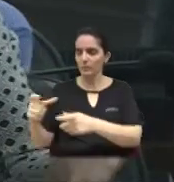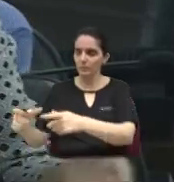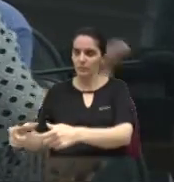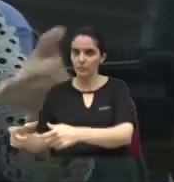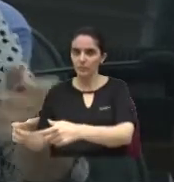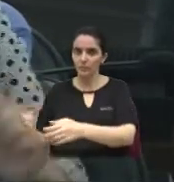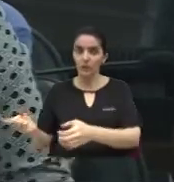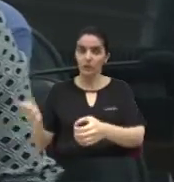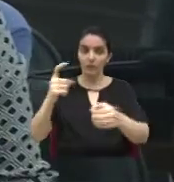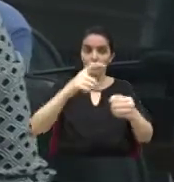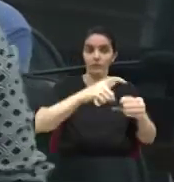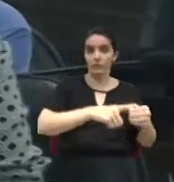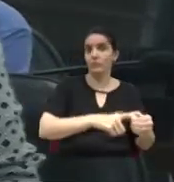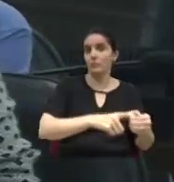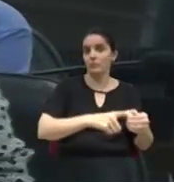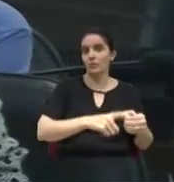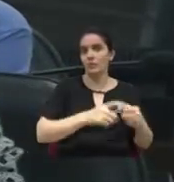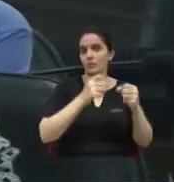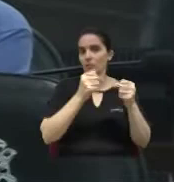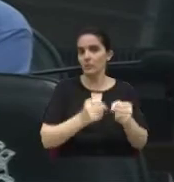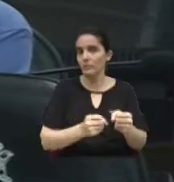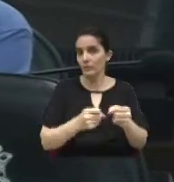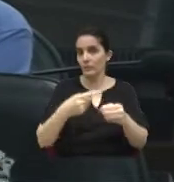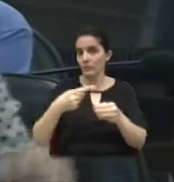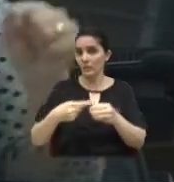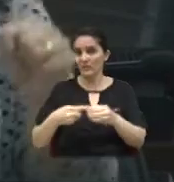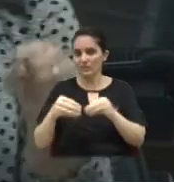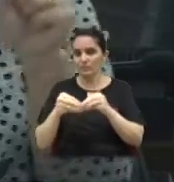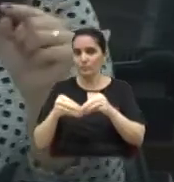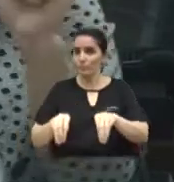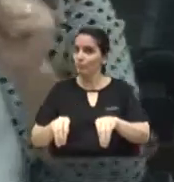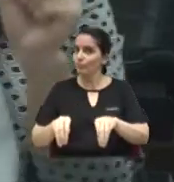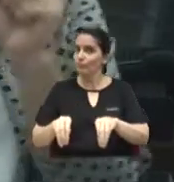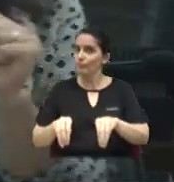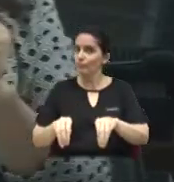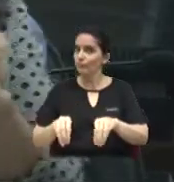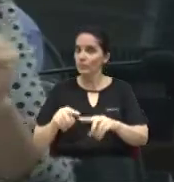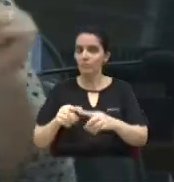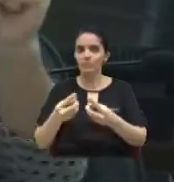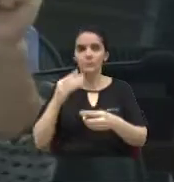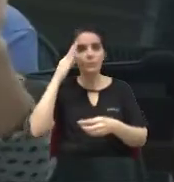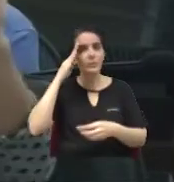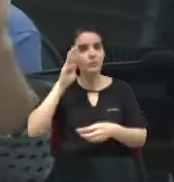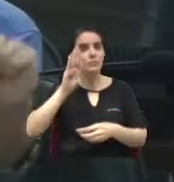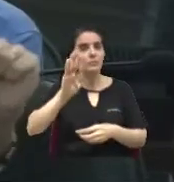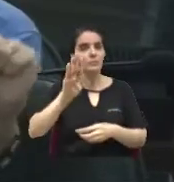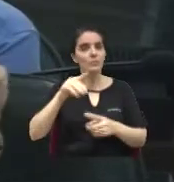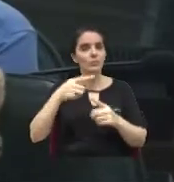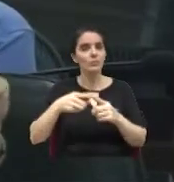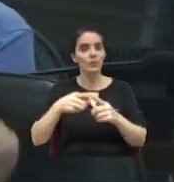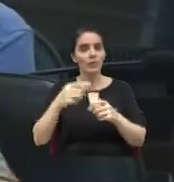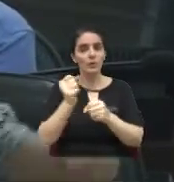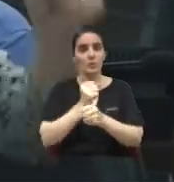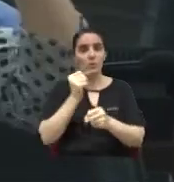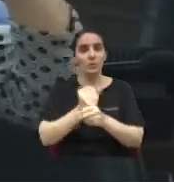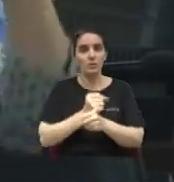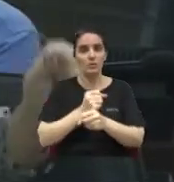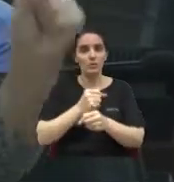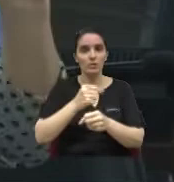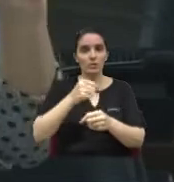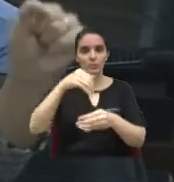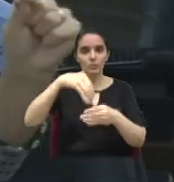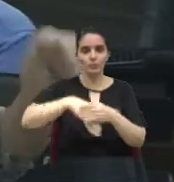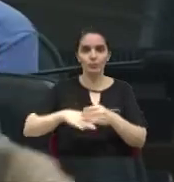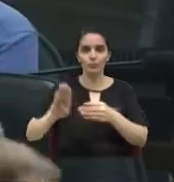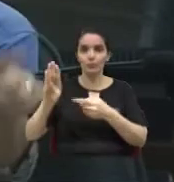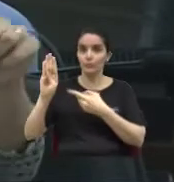outros critérios que inclusive podem prejudicar o município, isso não poderia ser feito. Mas principalmente por estarmos em ano eleitoral, é importante que